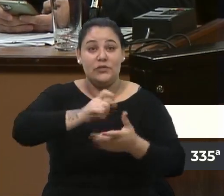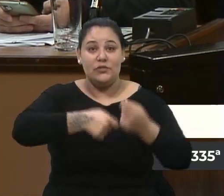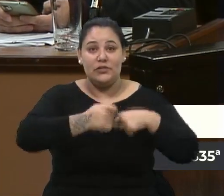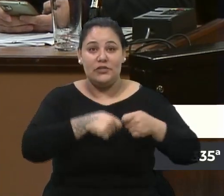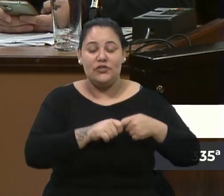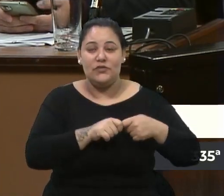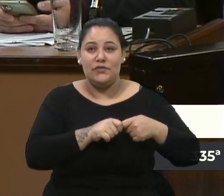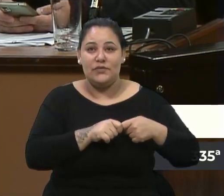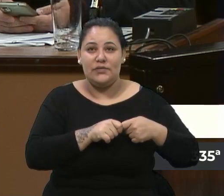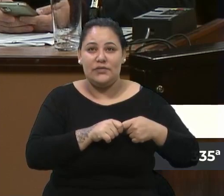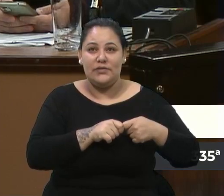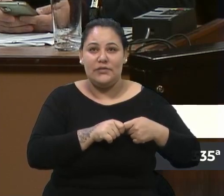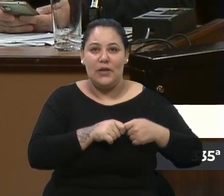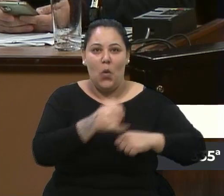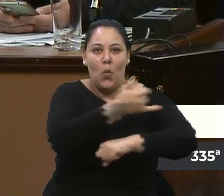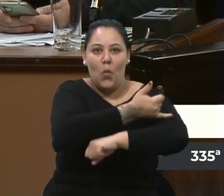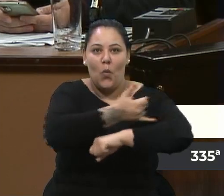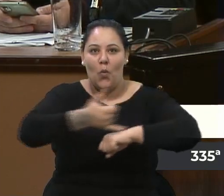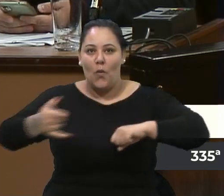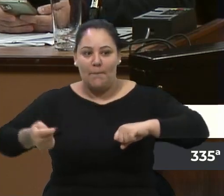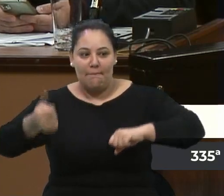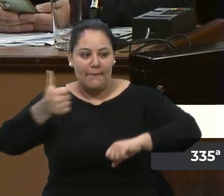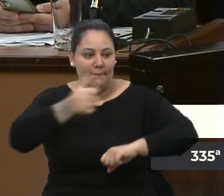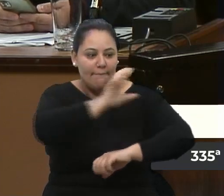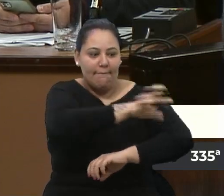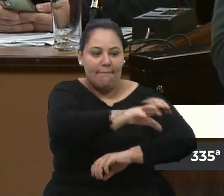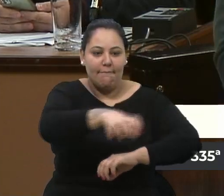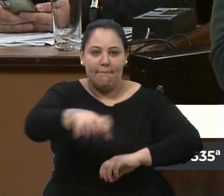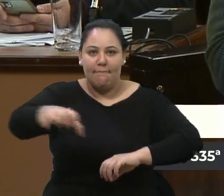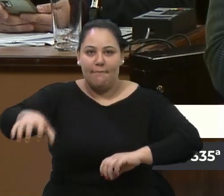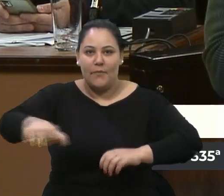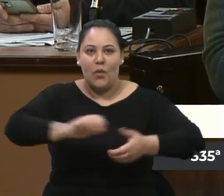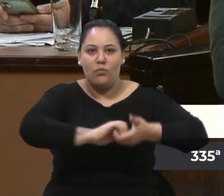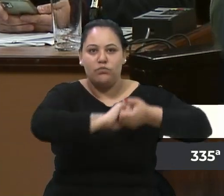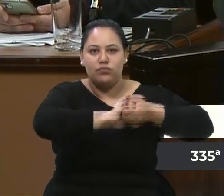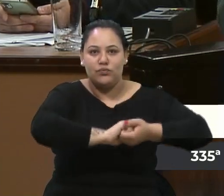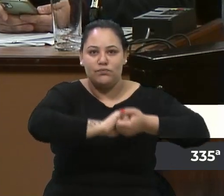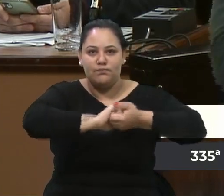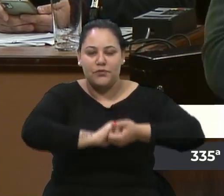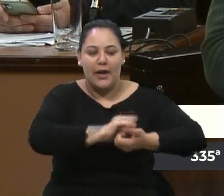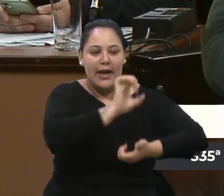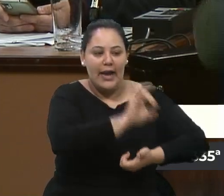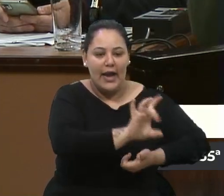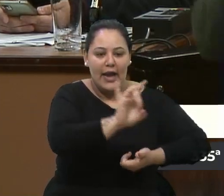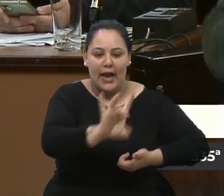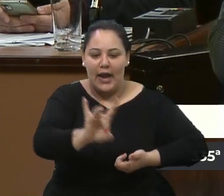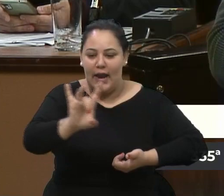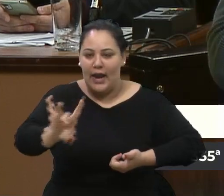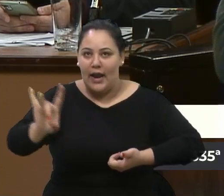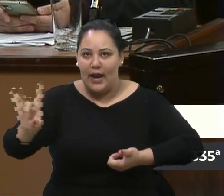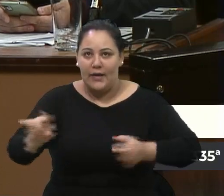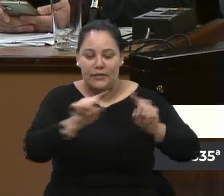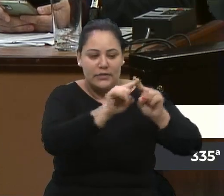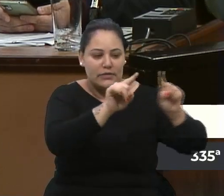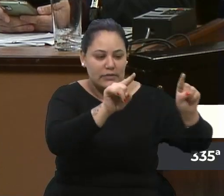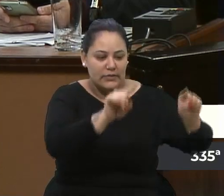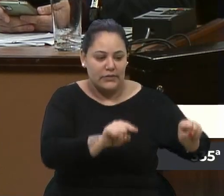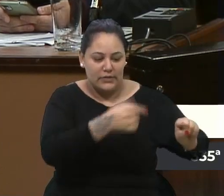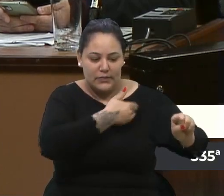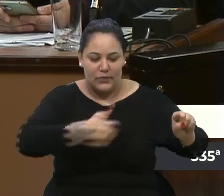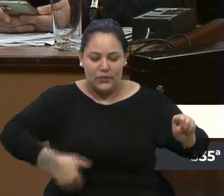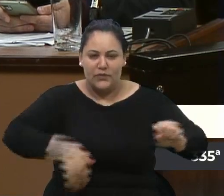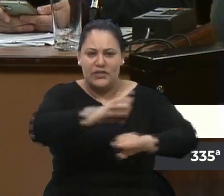passava em quase todos os setores, cumprimentava um a um, servidor público, estagiário,